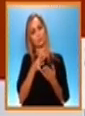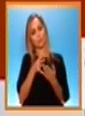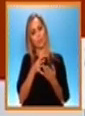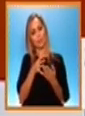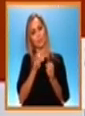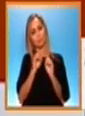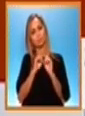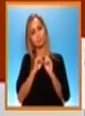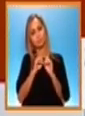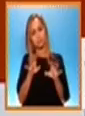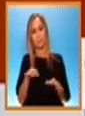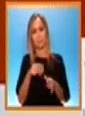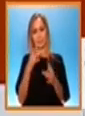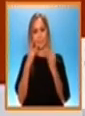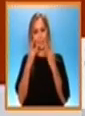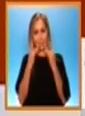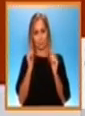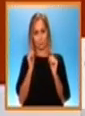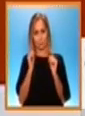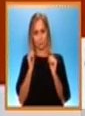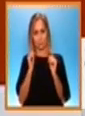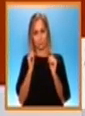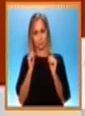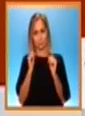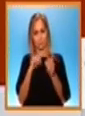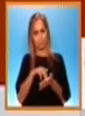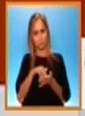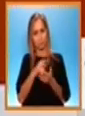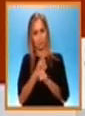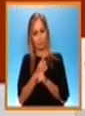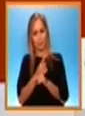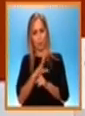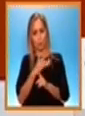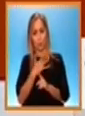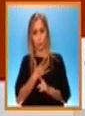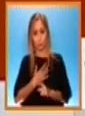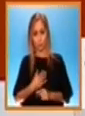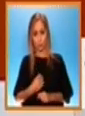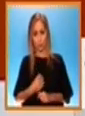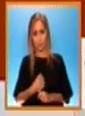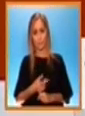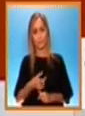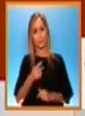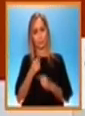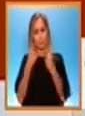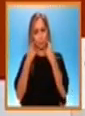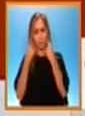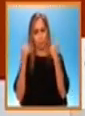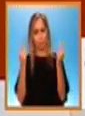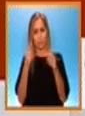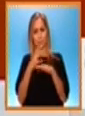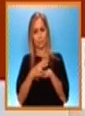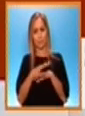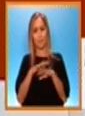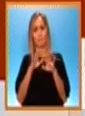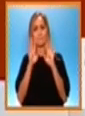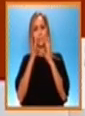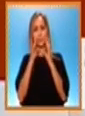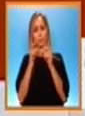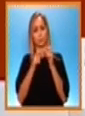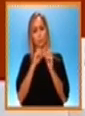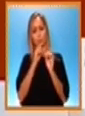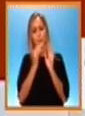para divulgar espetáculos. E portanto, peço ao público, quando gostarem de um espetáculo, que também partilhem isso no Facebook, que é para as pessoas